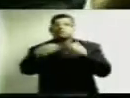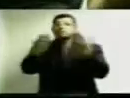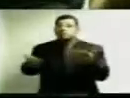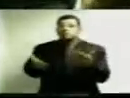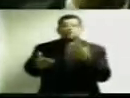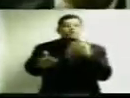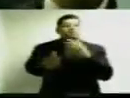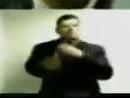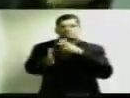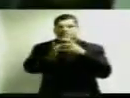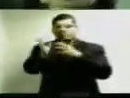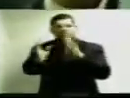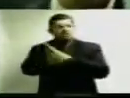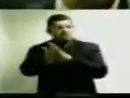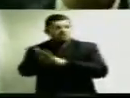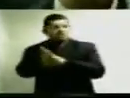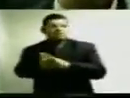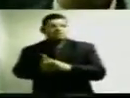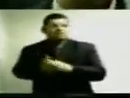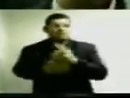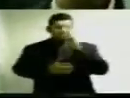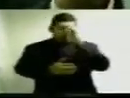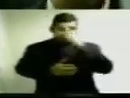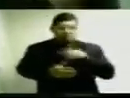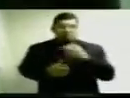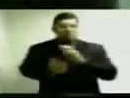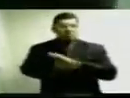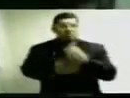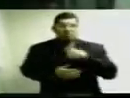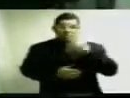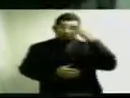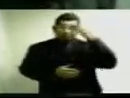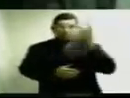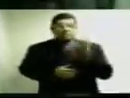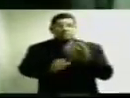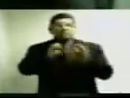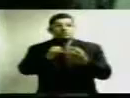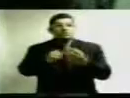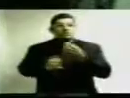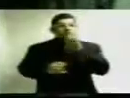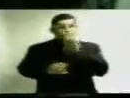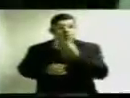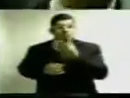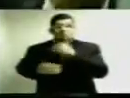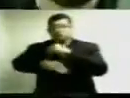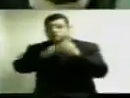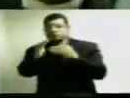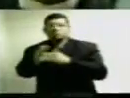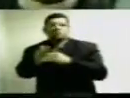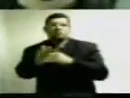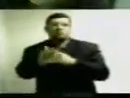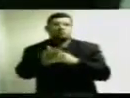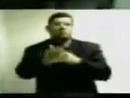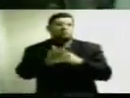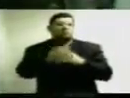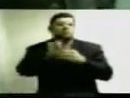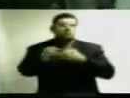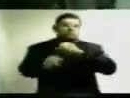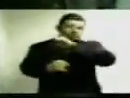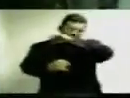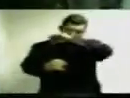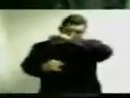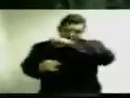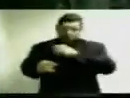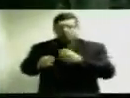isso não vai ferir nenhuma dignidade. Eu acho que se vale para um, vale para todos. Se vale